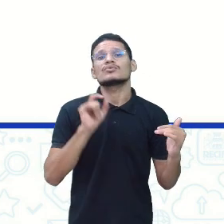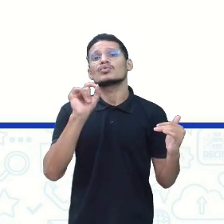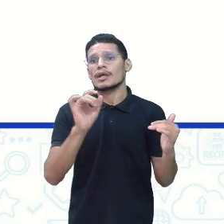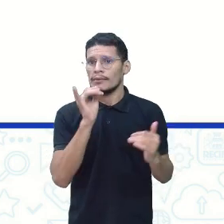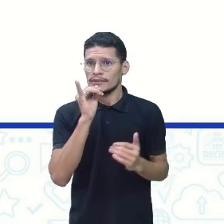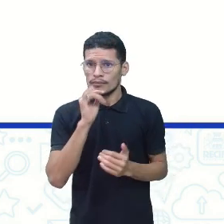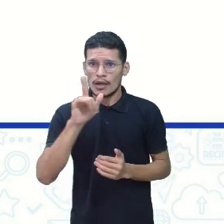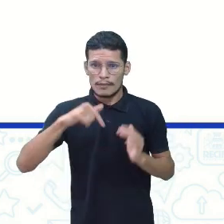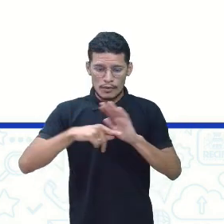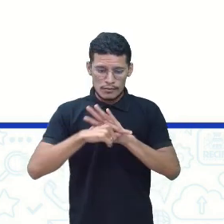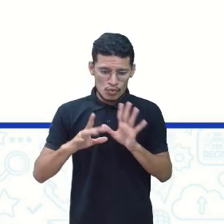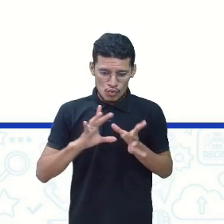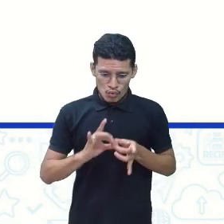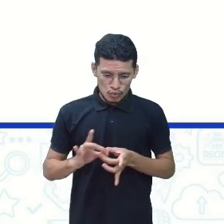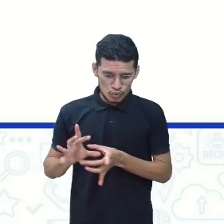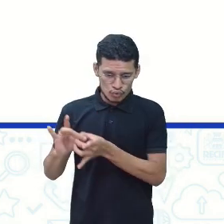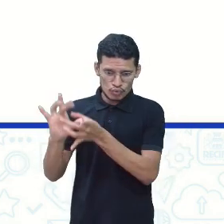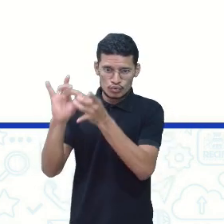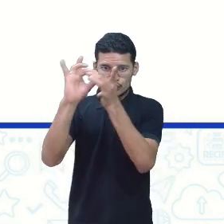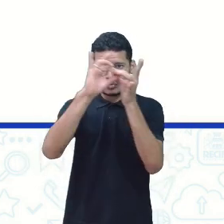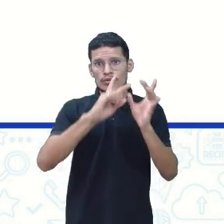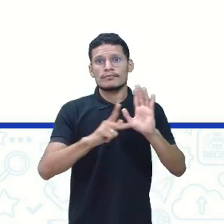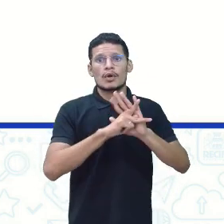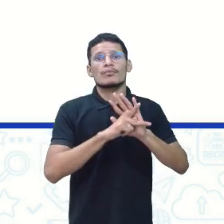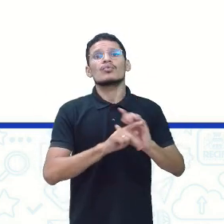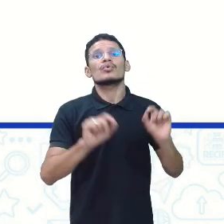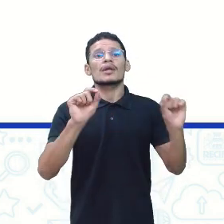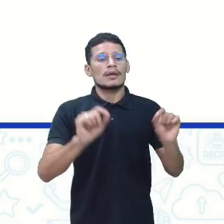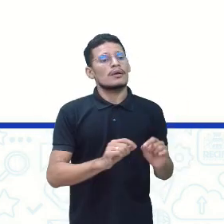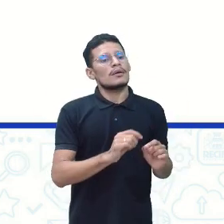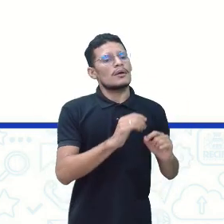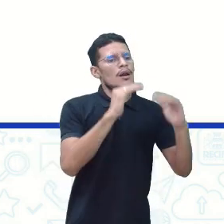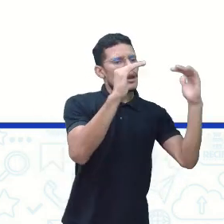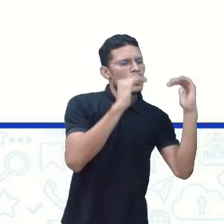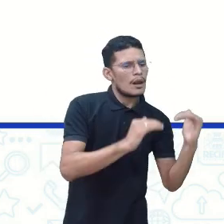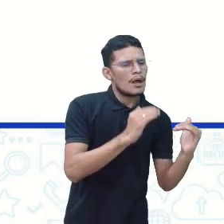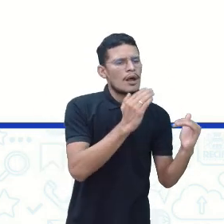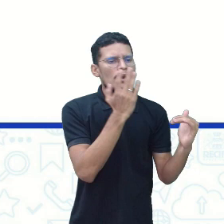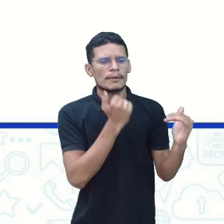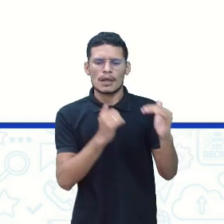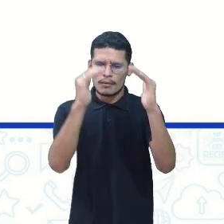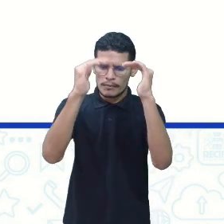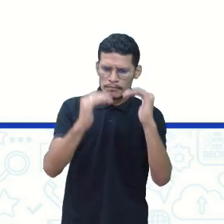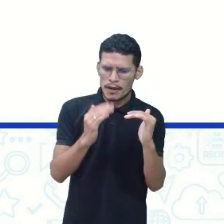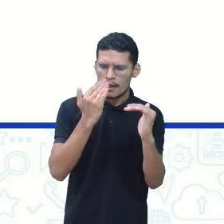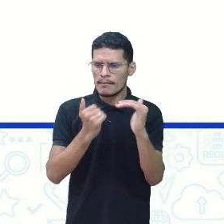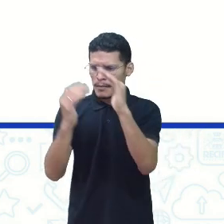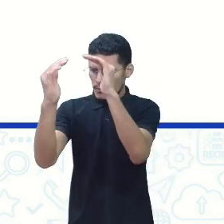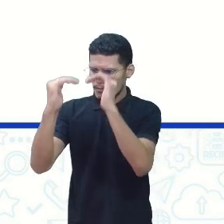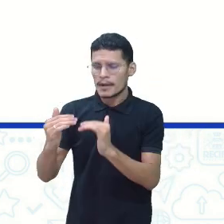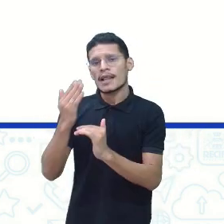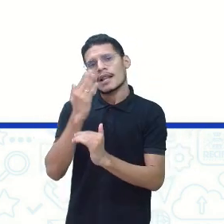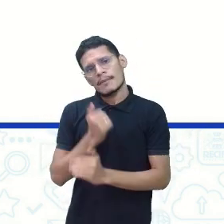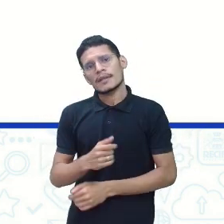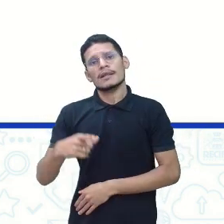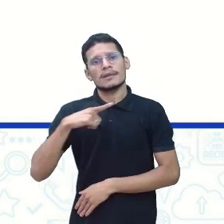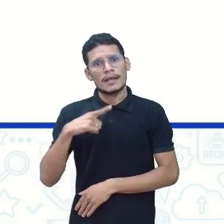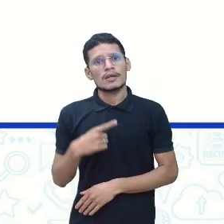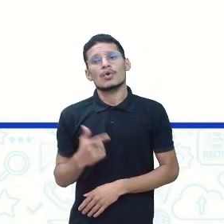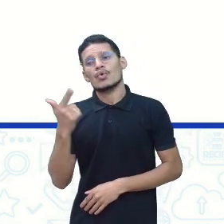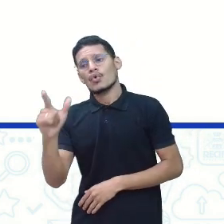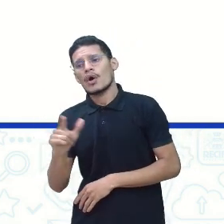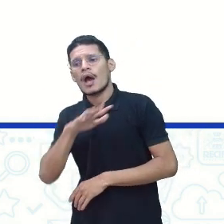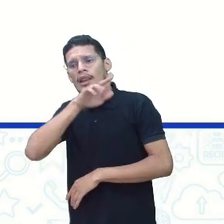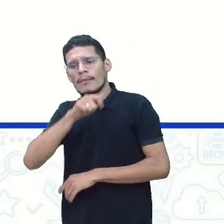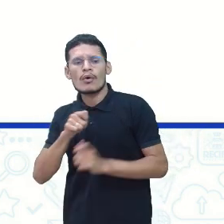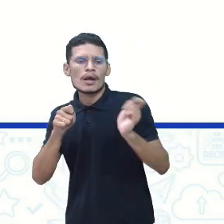um conjunto de cadeias alimentares. Se observarmos, existem vários seres que se alimentam de outros